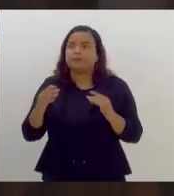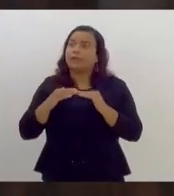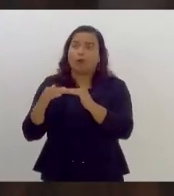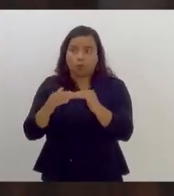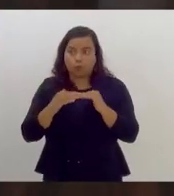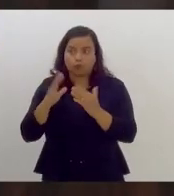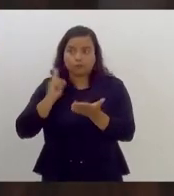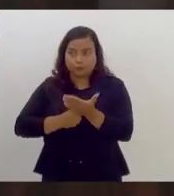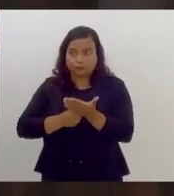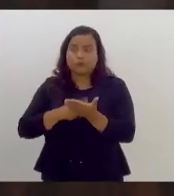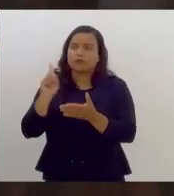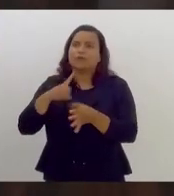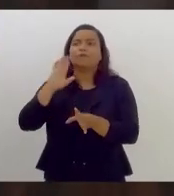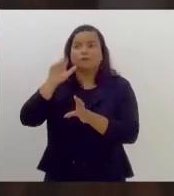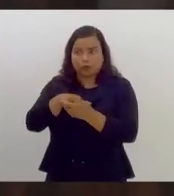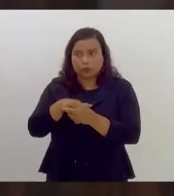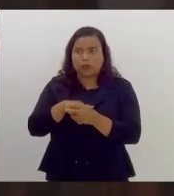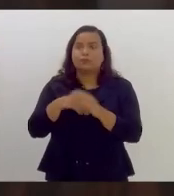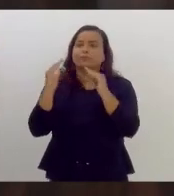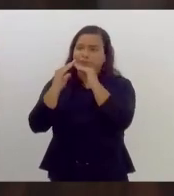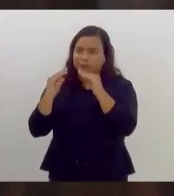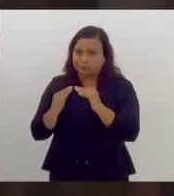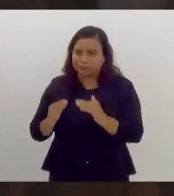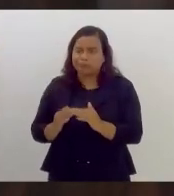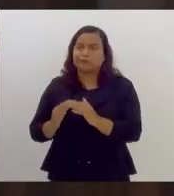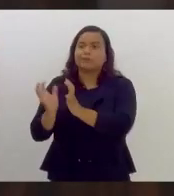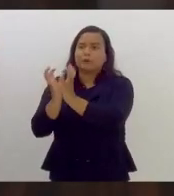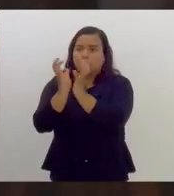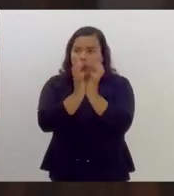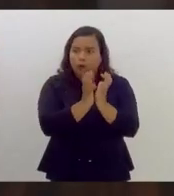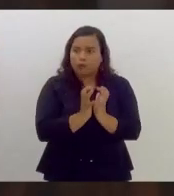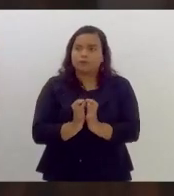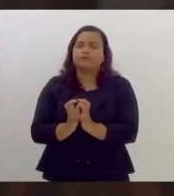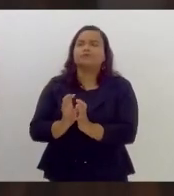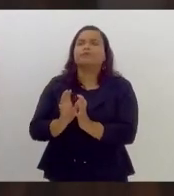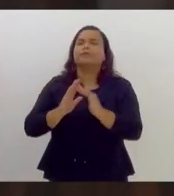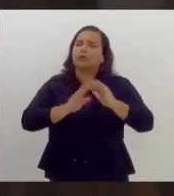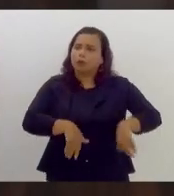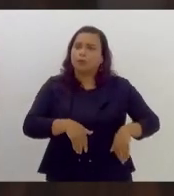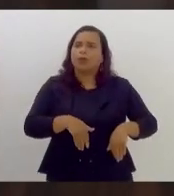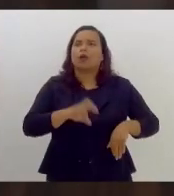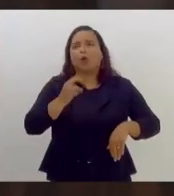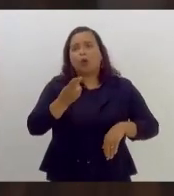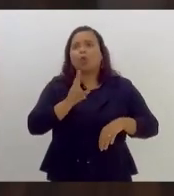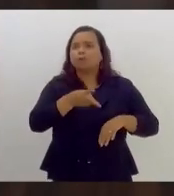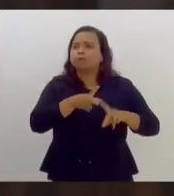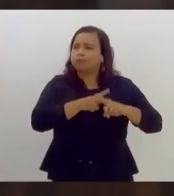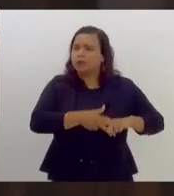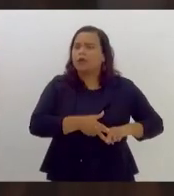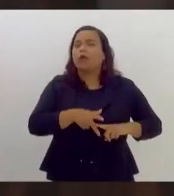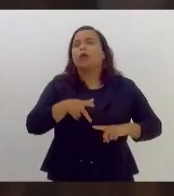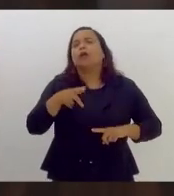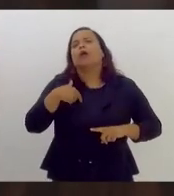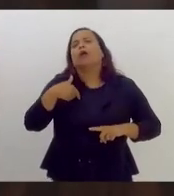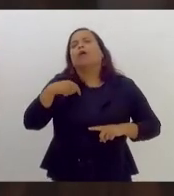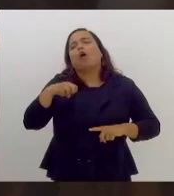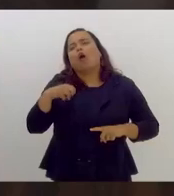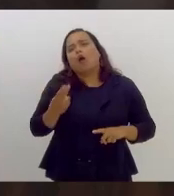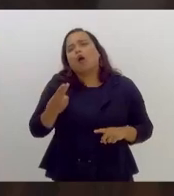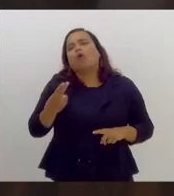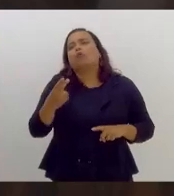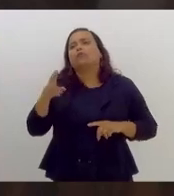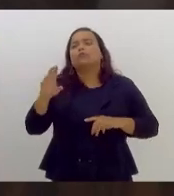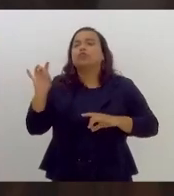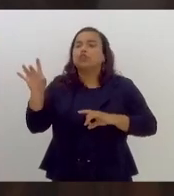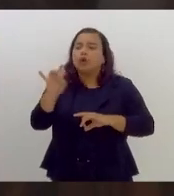que fizemos. Vamos votar o que foi acordado em bloco, pela derrubada, pela manutenção, e votarmos nominalmente cada um dos outros